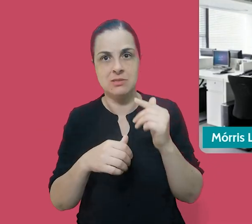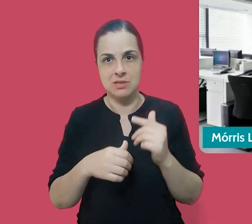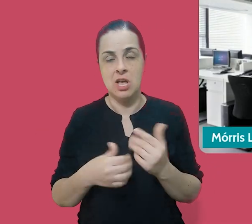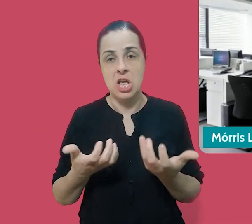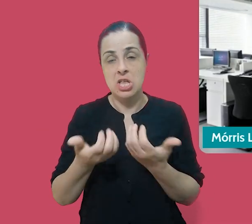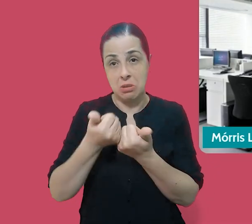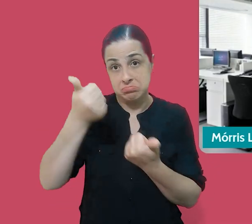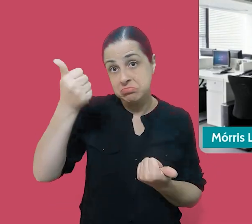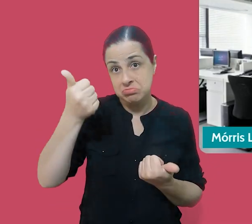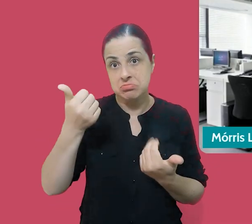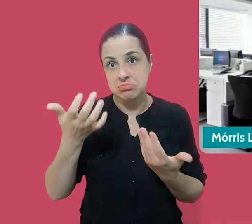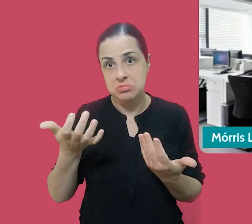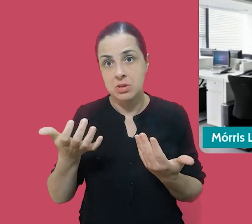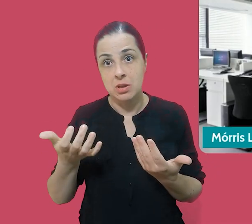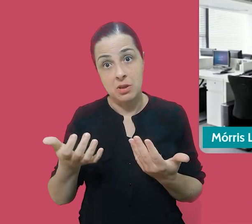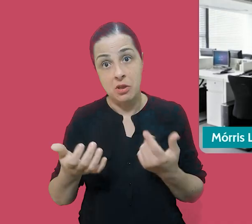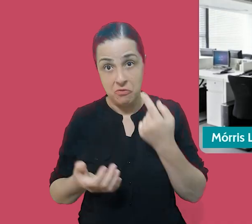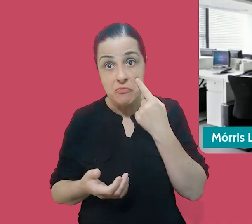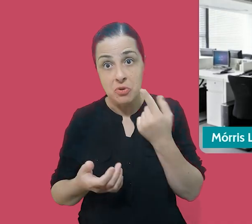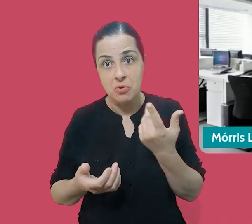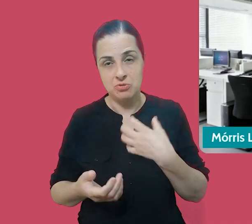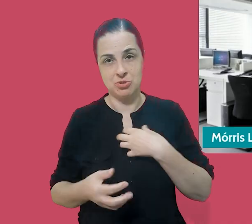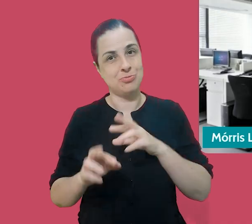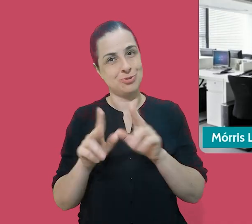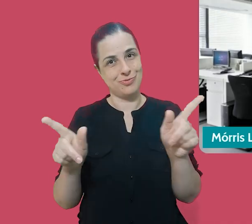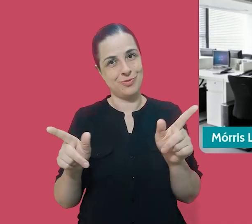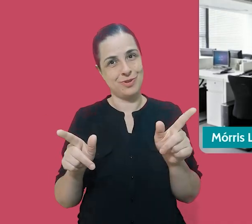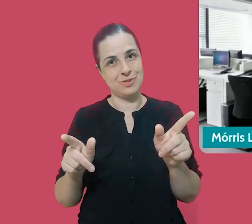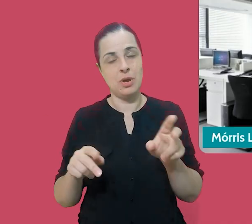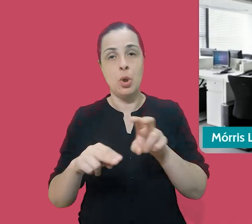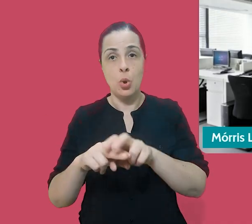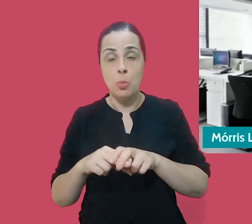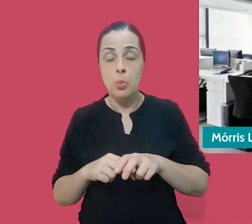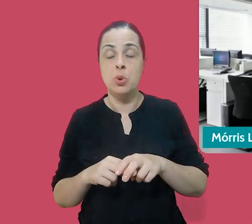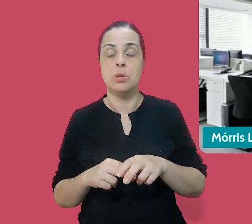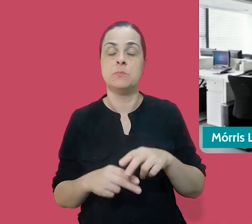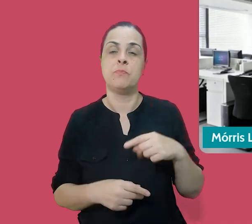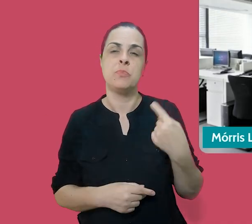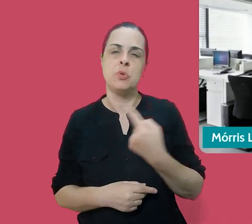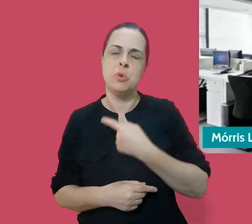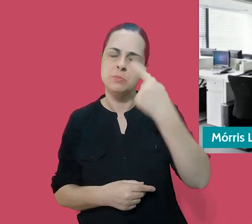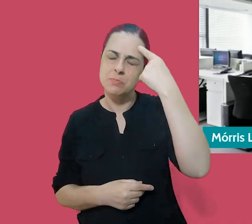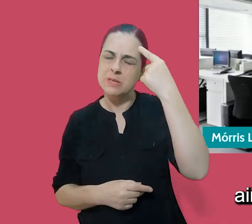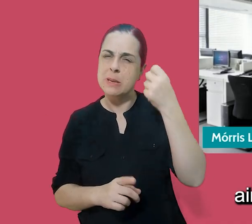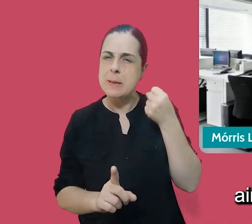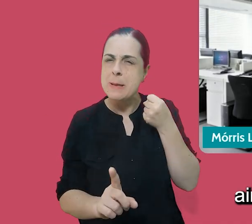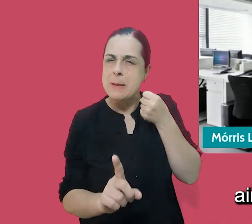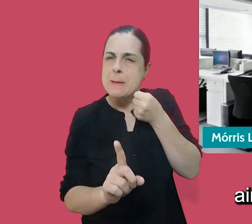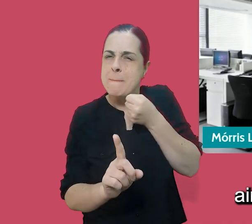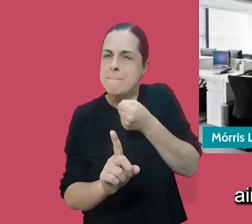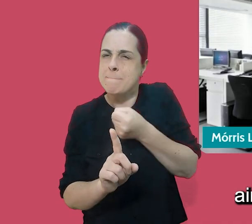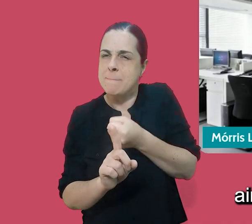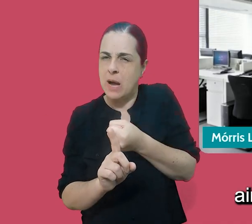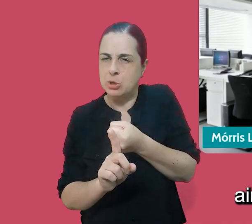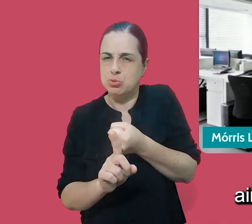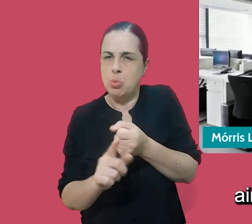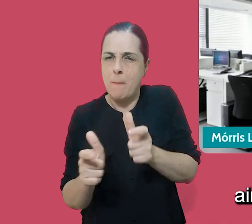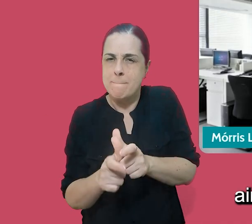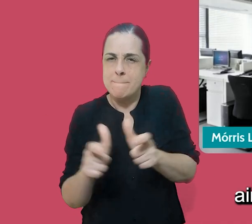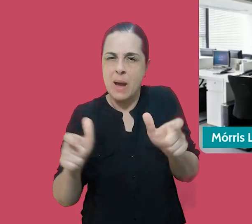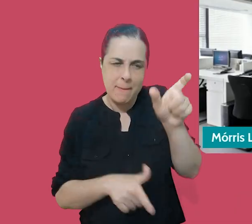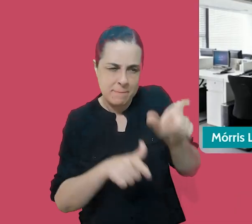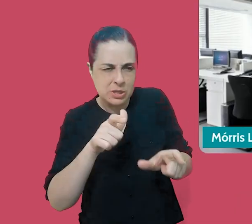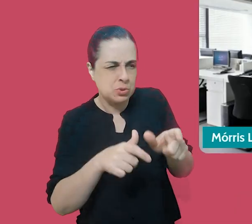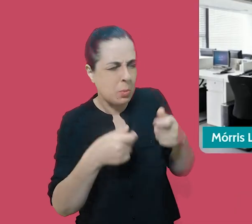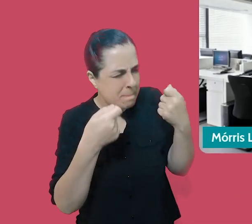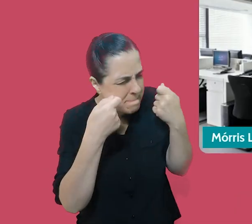tanto da gente conseguir aumentar esse impacto para pessoas ainda mais necessitadas,